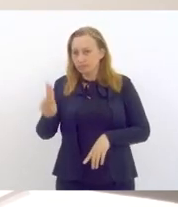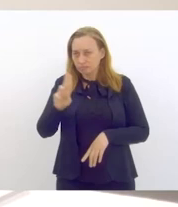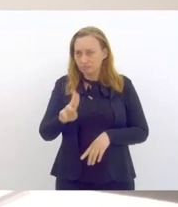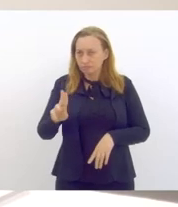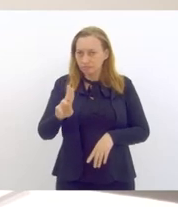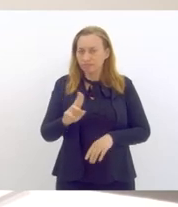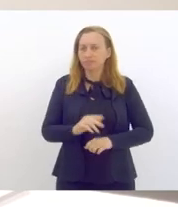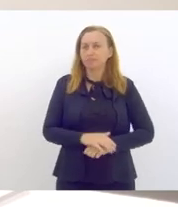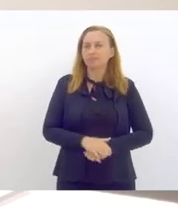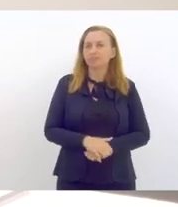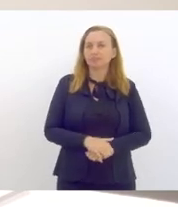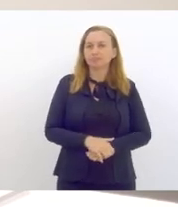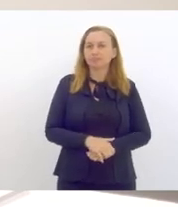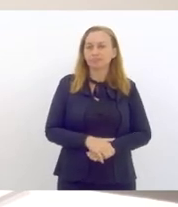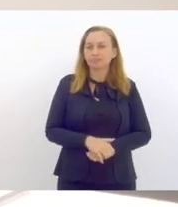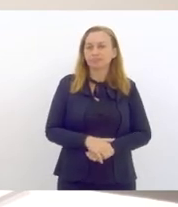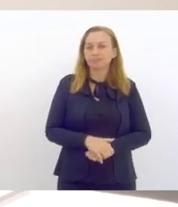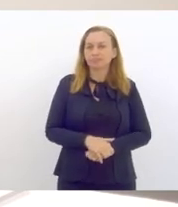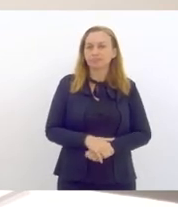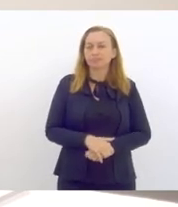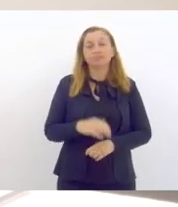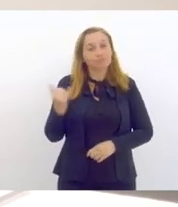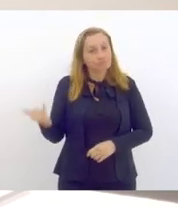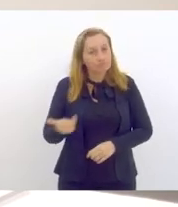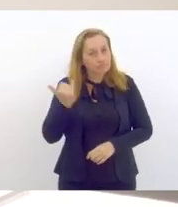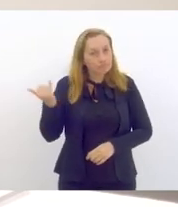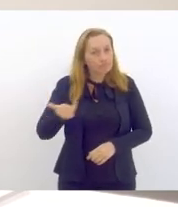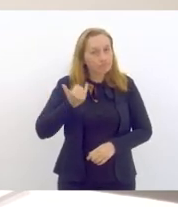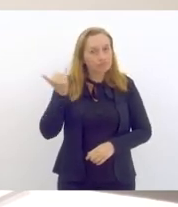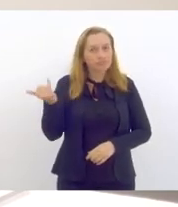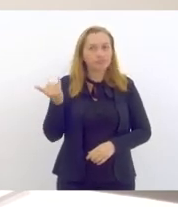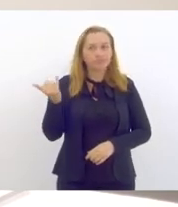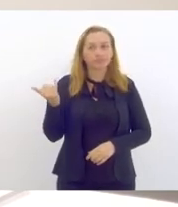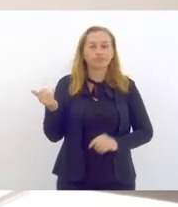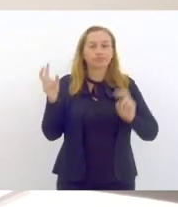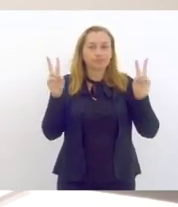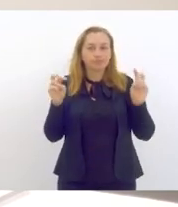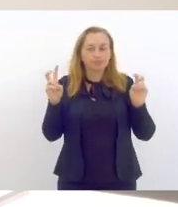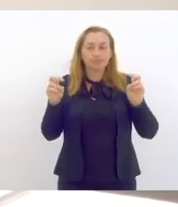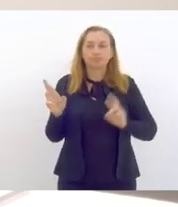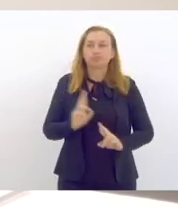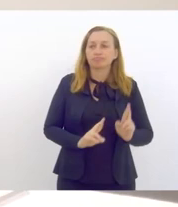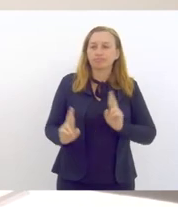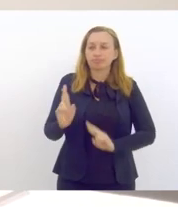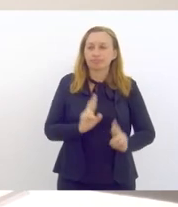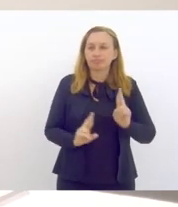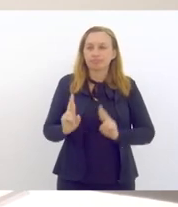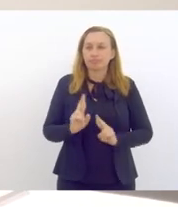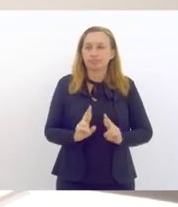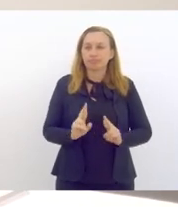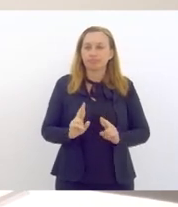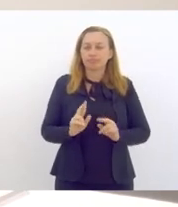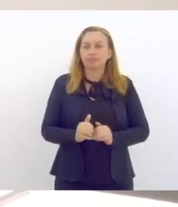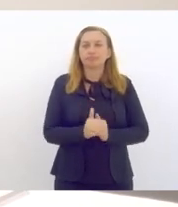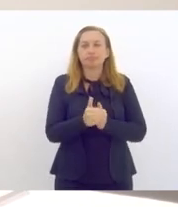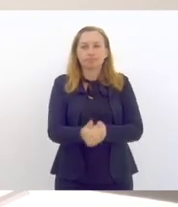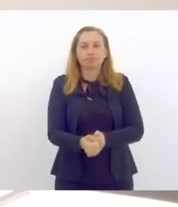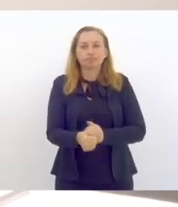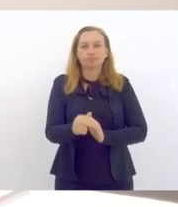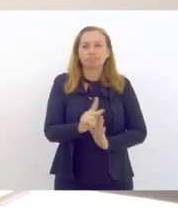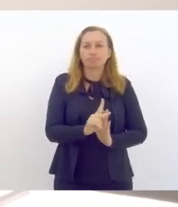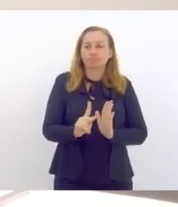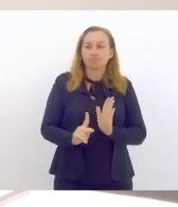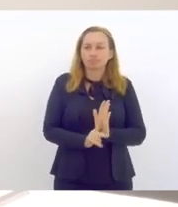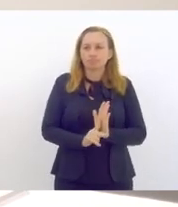um material que seria importante para as questões em relação ao bom andamento desse projeto